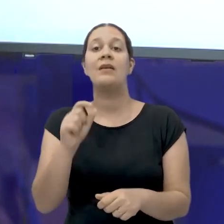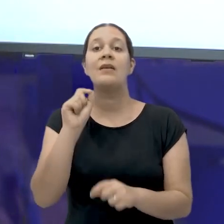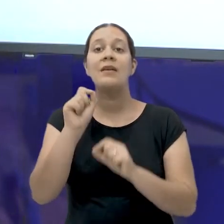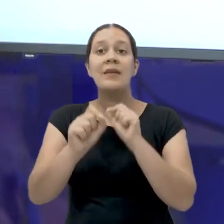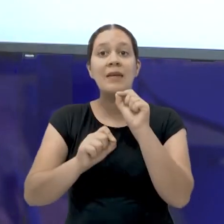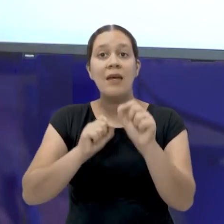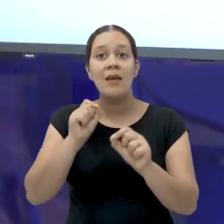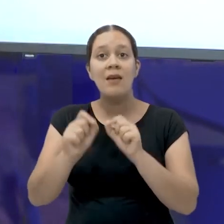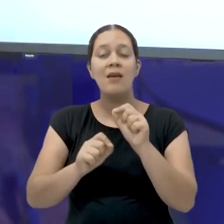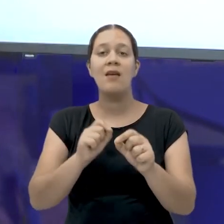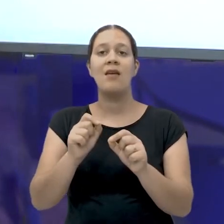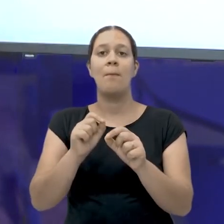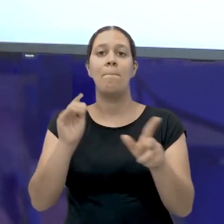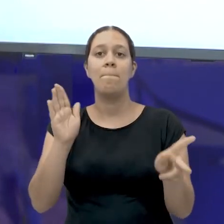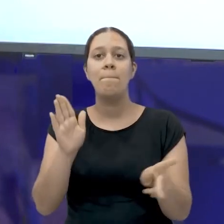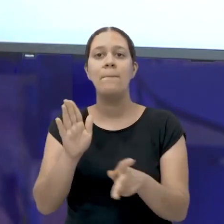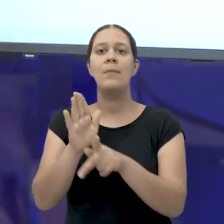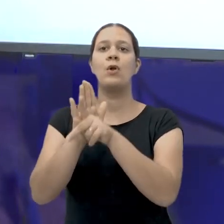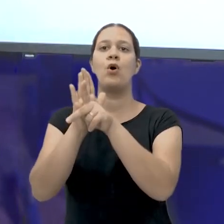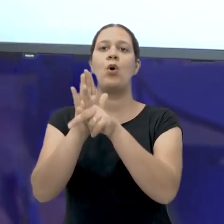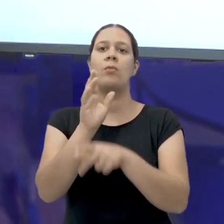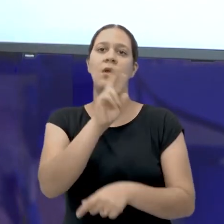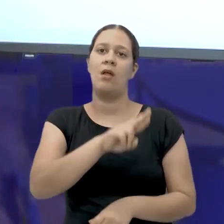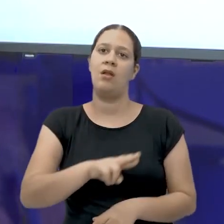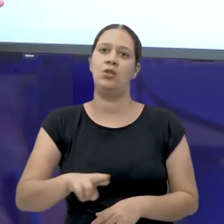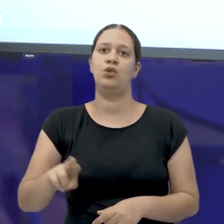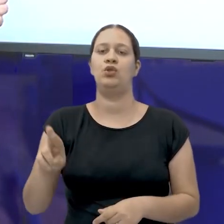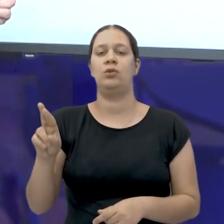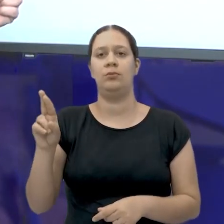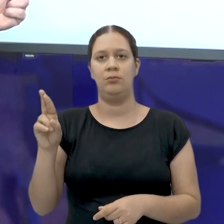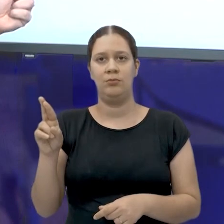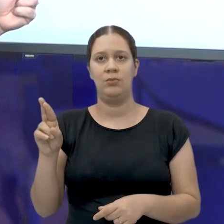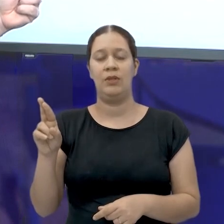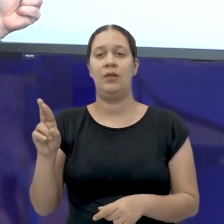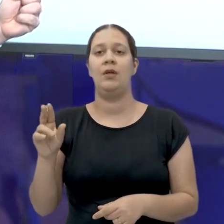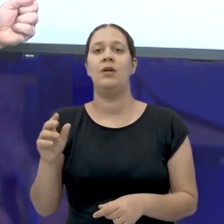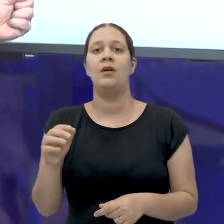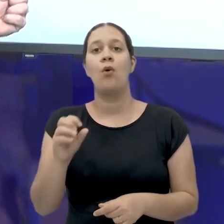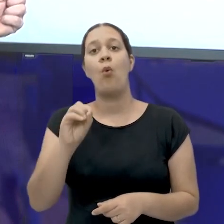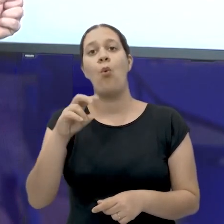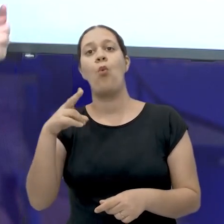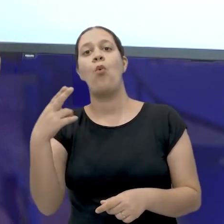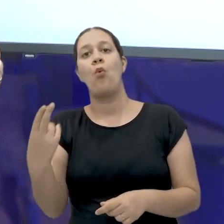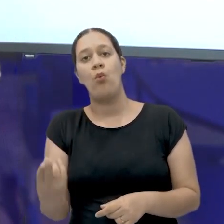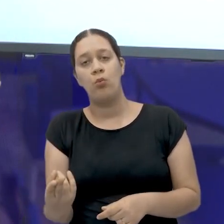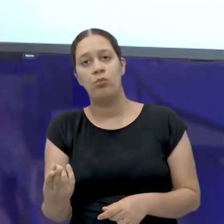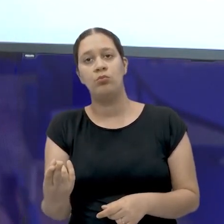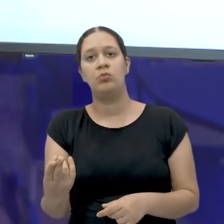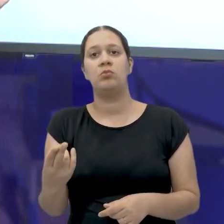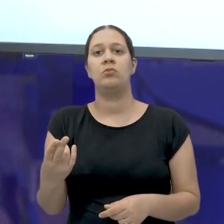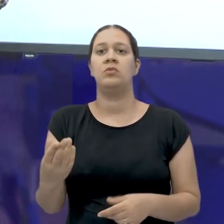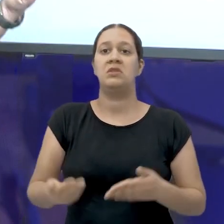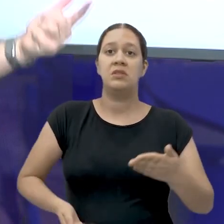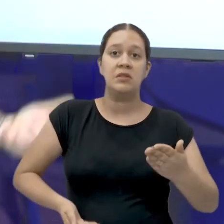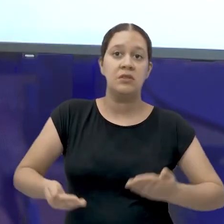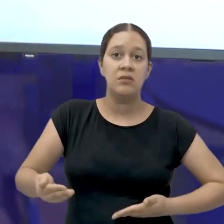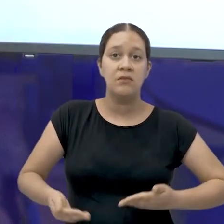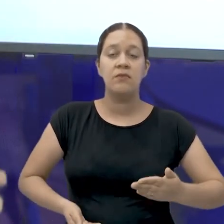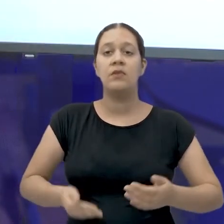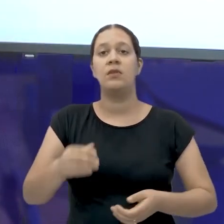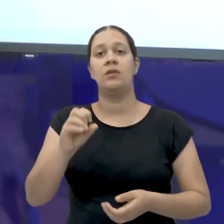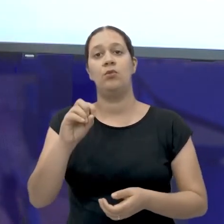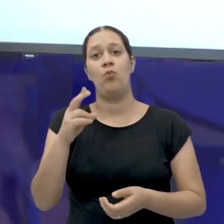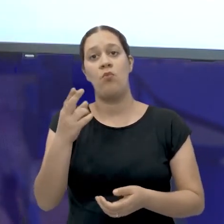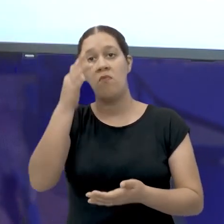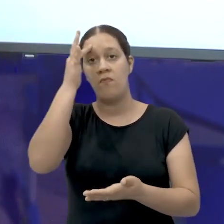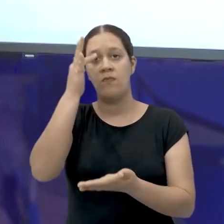daquela expressão religiosa, daquela religião e, portanto, se for um fiel ou um iniciado.